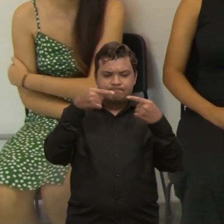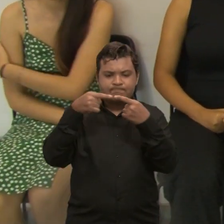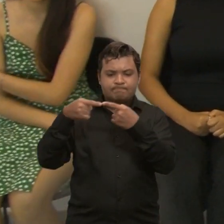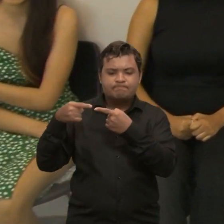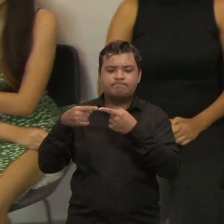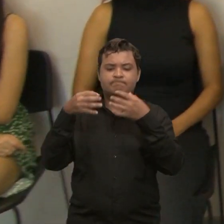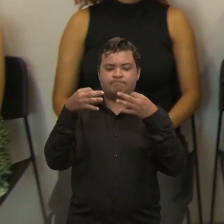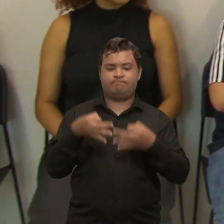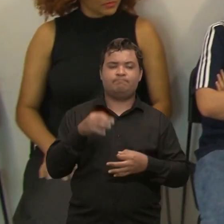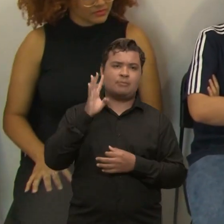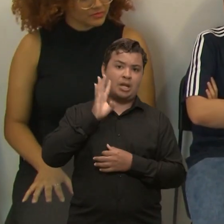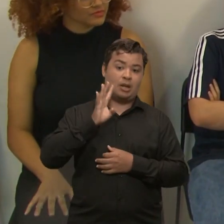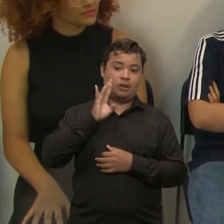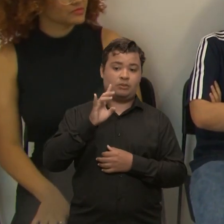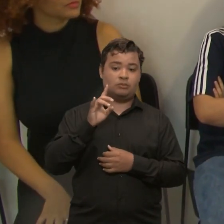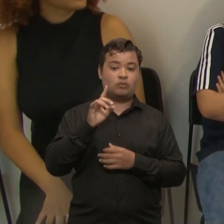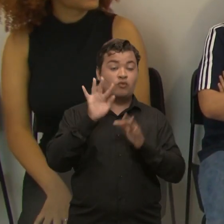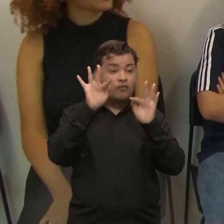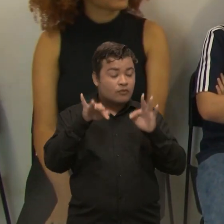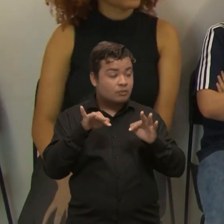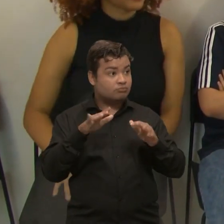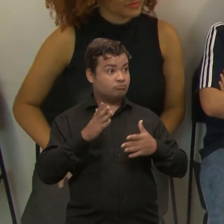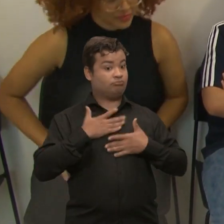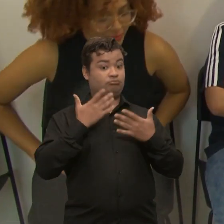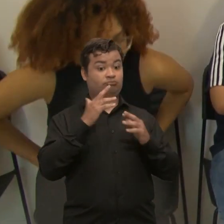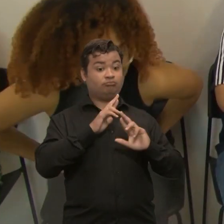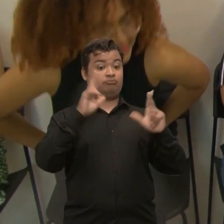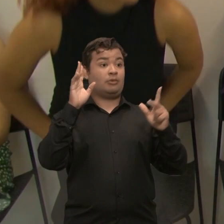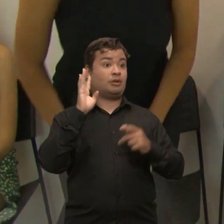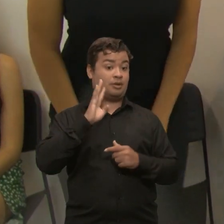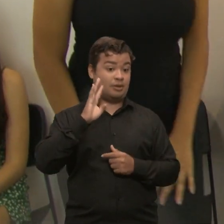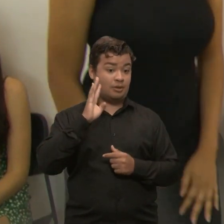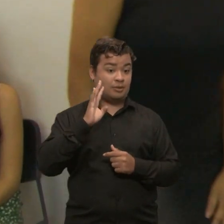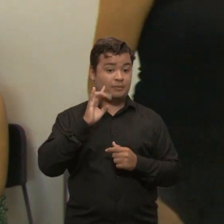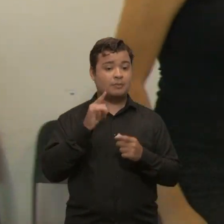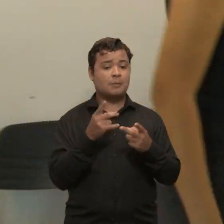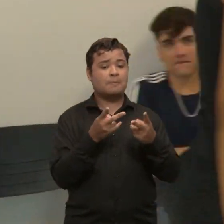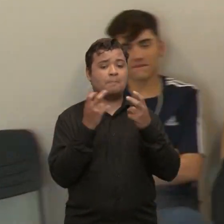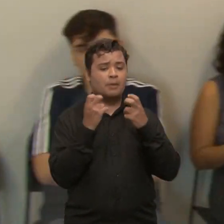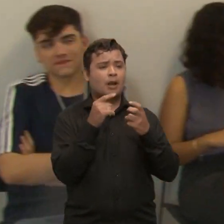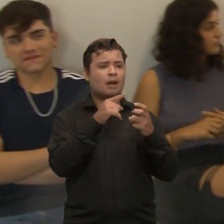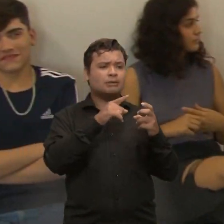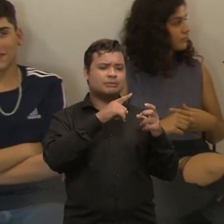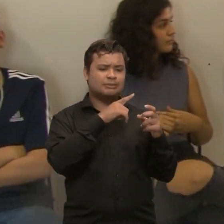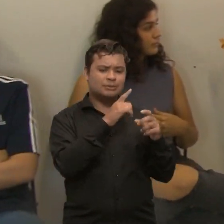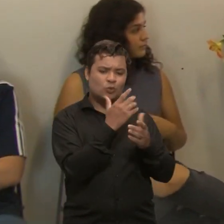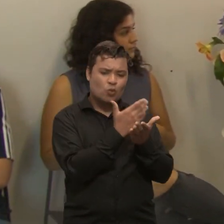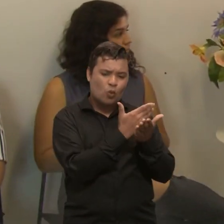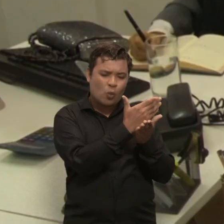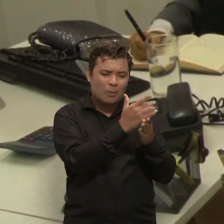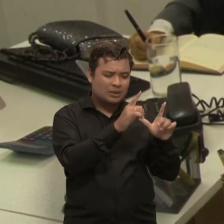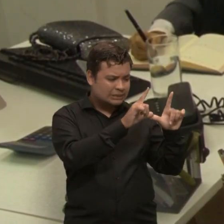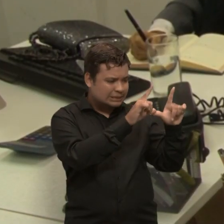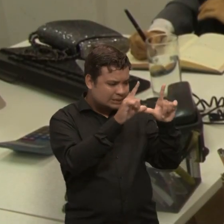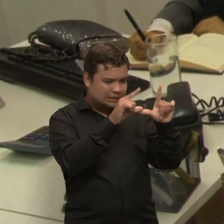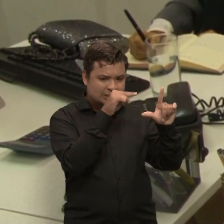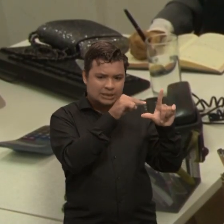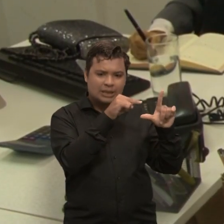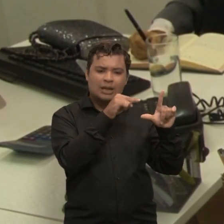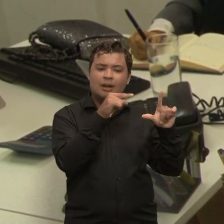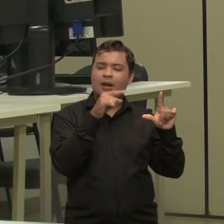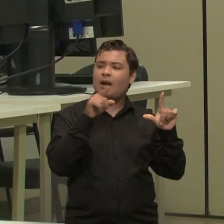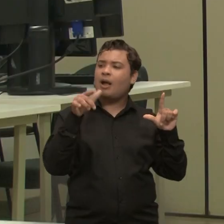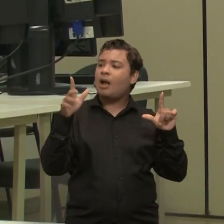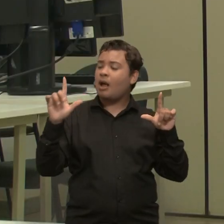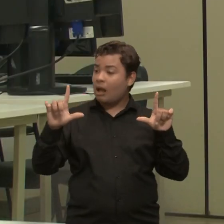final surpreendente, né? Que aí só lá no final a gente percebe, aquela cena no início era esse sentido que eles